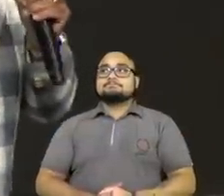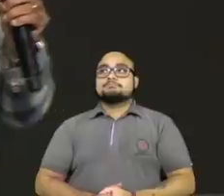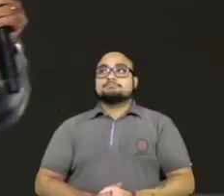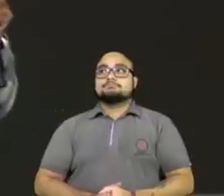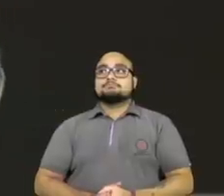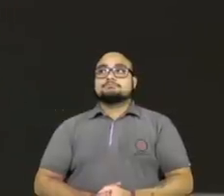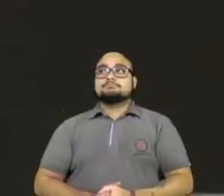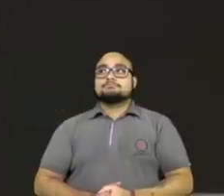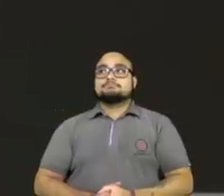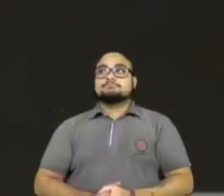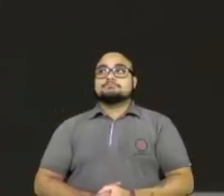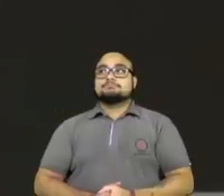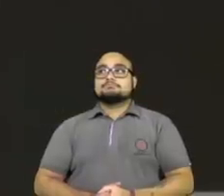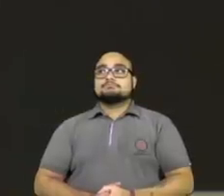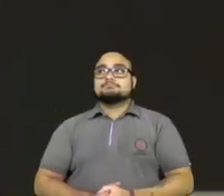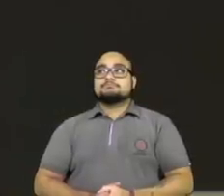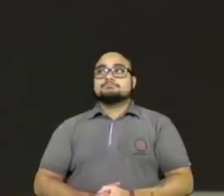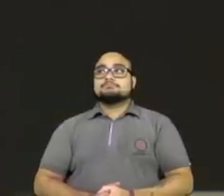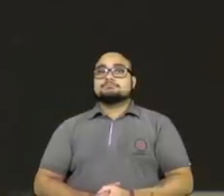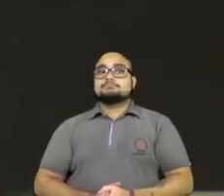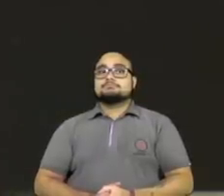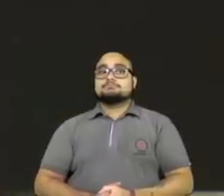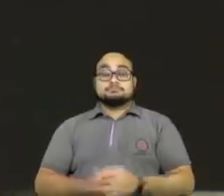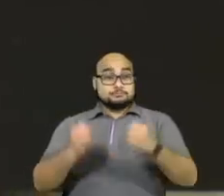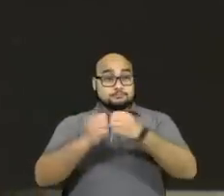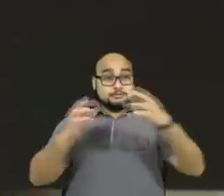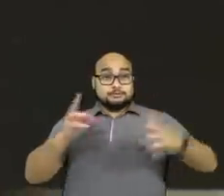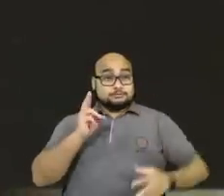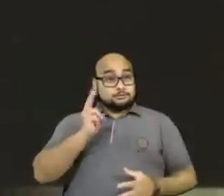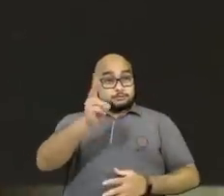É que milagres sempre serão menores do que vitórias.